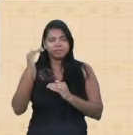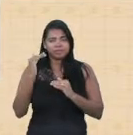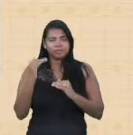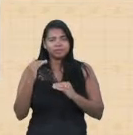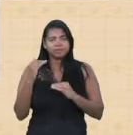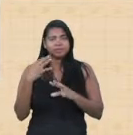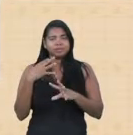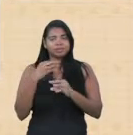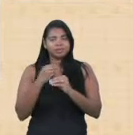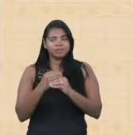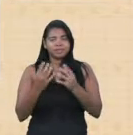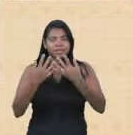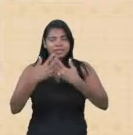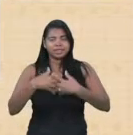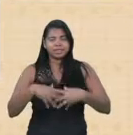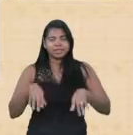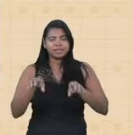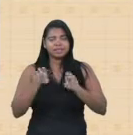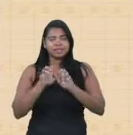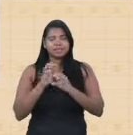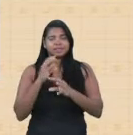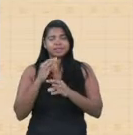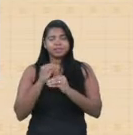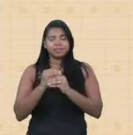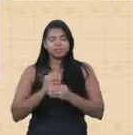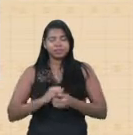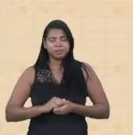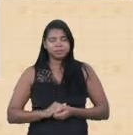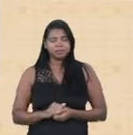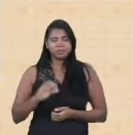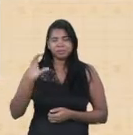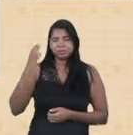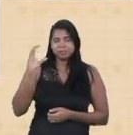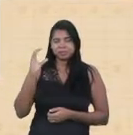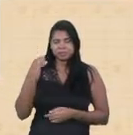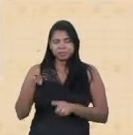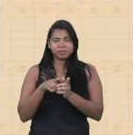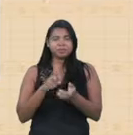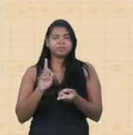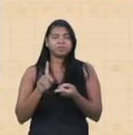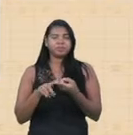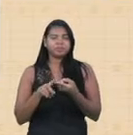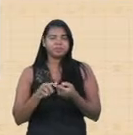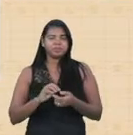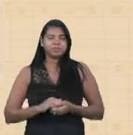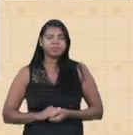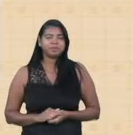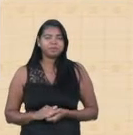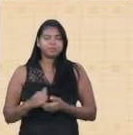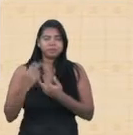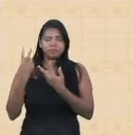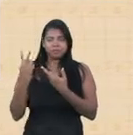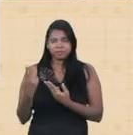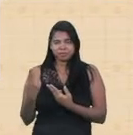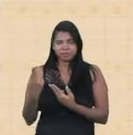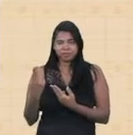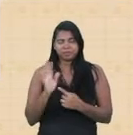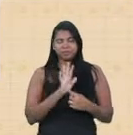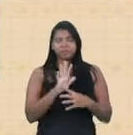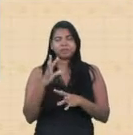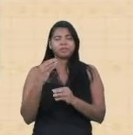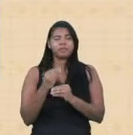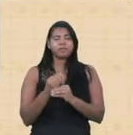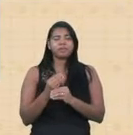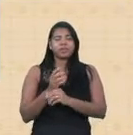Energia cinética. Cinética. A gente está falando de força centrípeta. Força centrípeta é o raio. Igual ao quero você beijar. Como